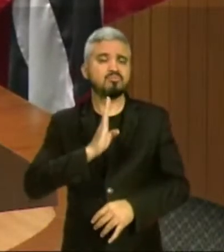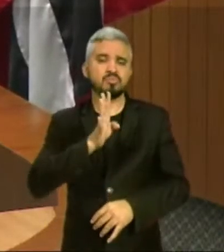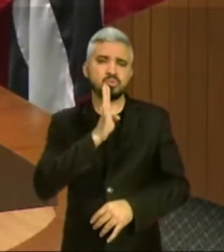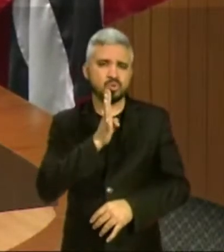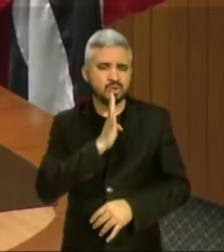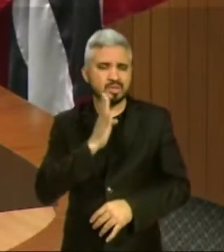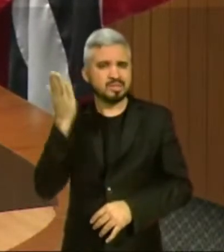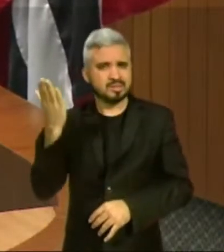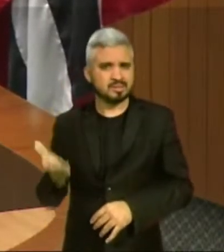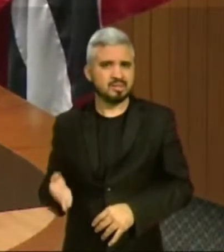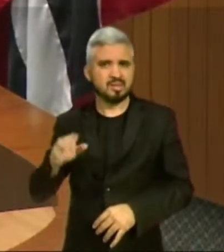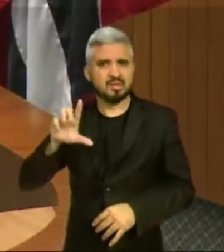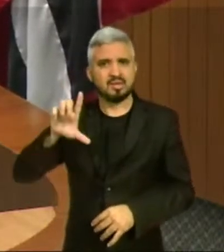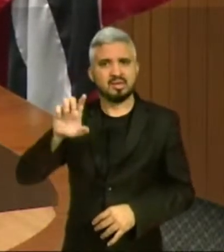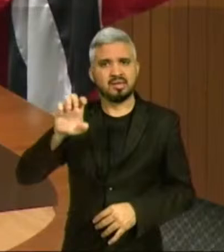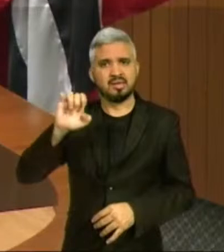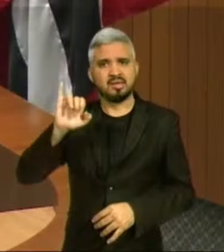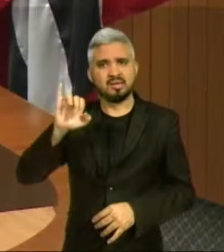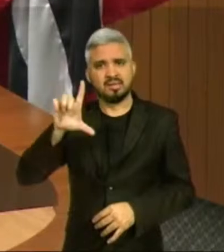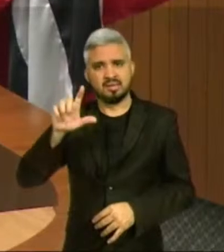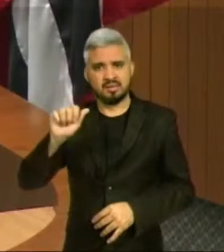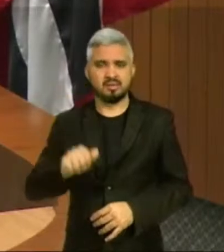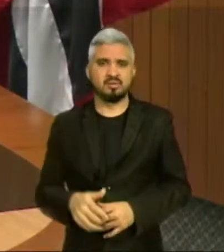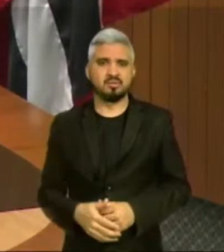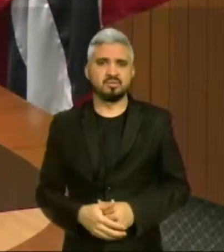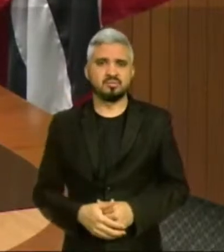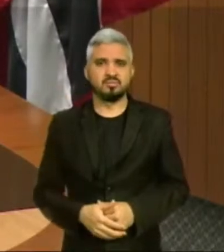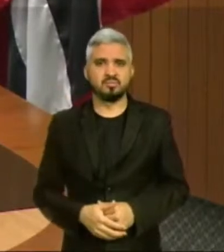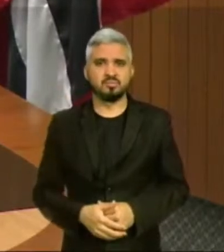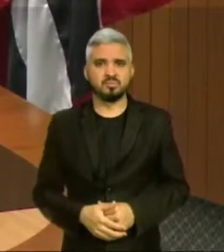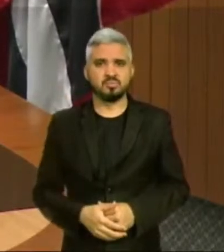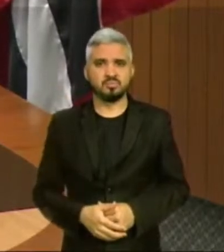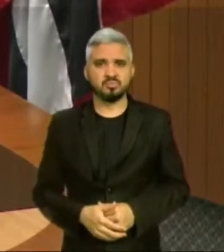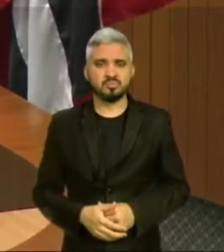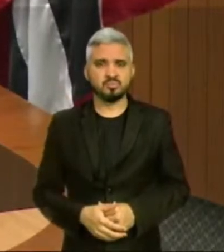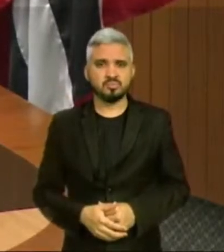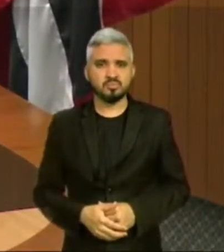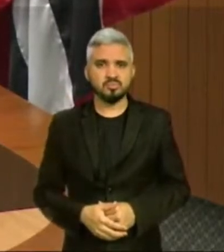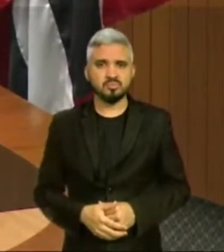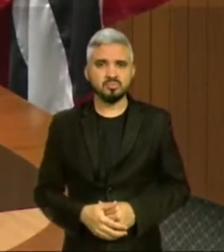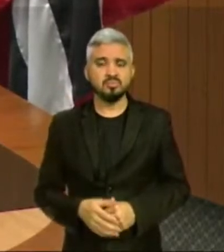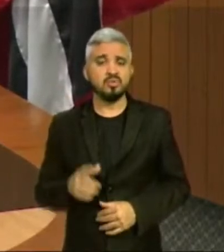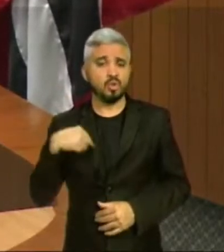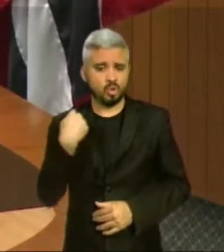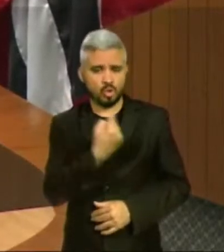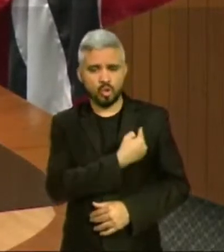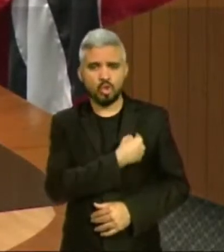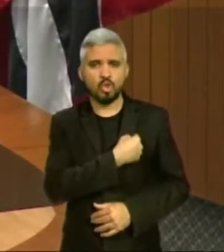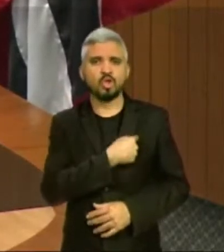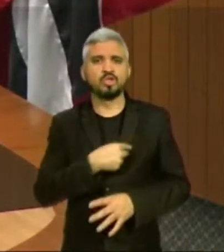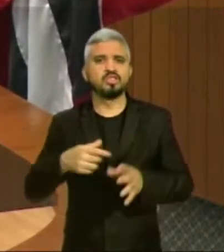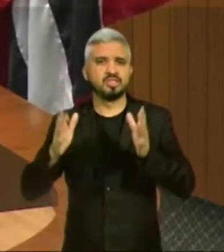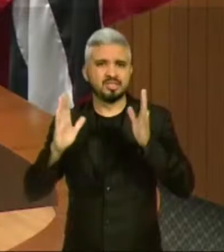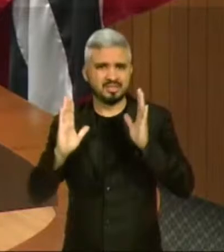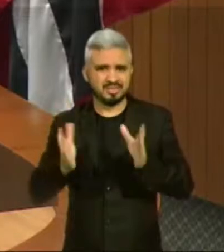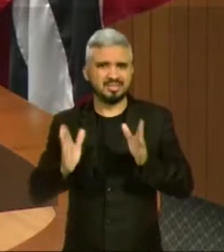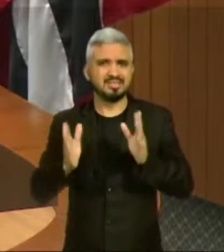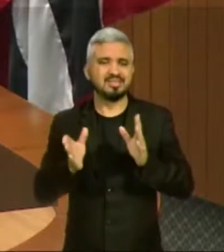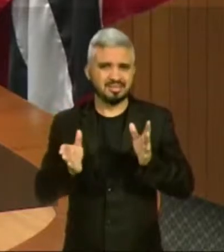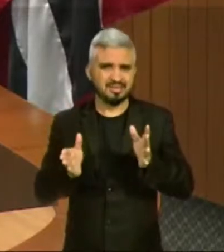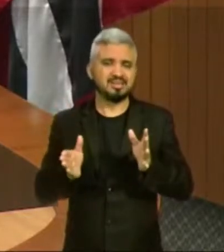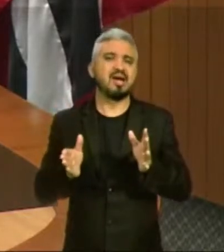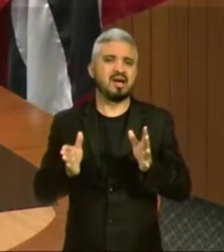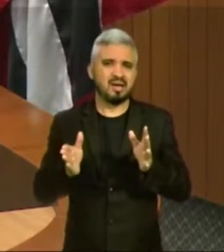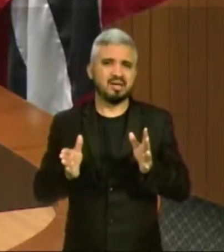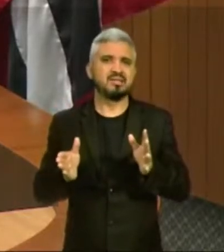talvez, infelizmente, mesmo já tendo vivido todos nós um quarto desse novo século,